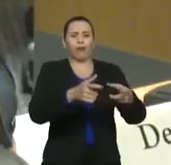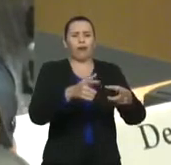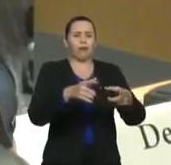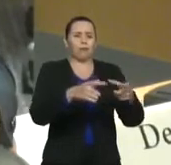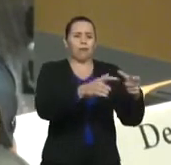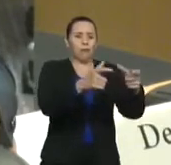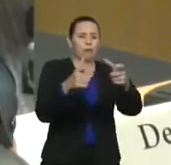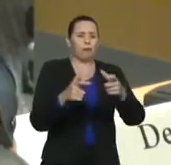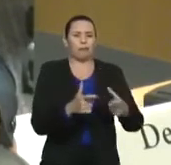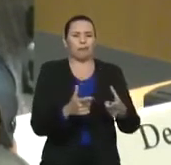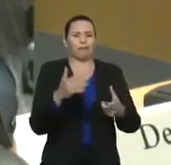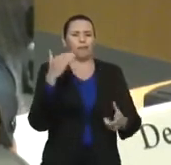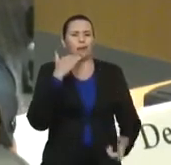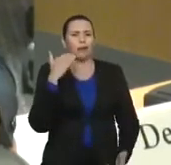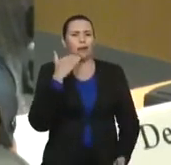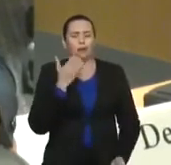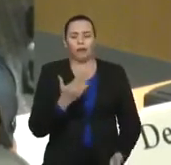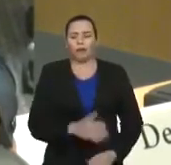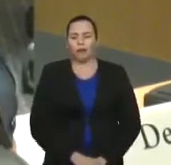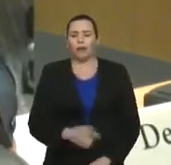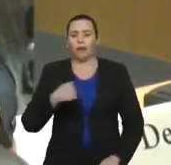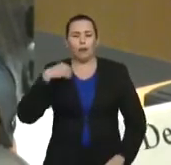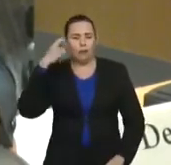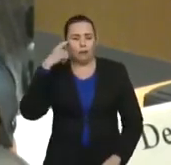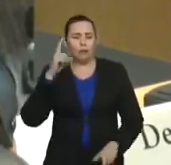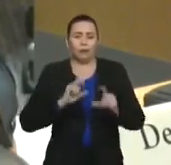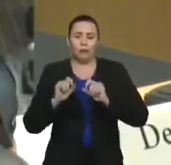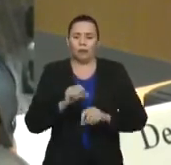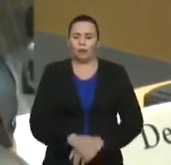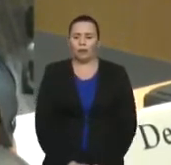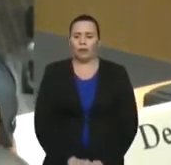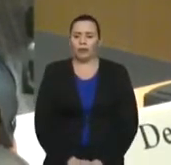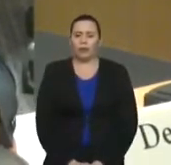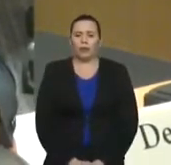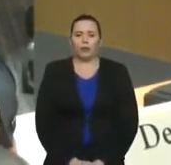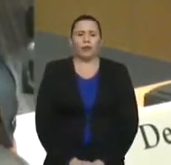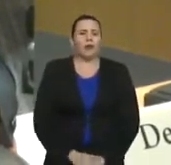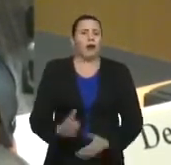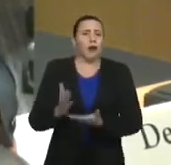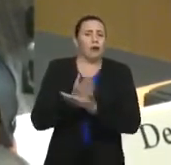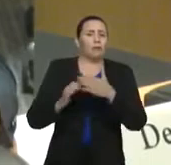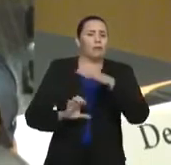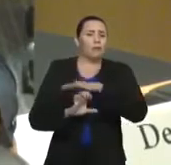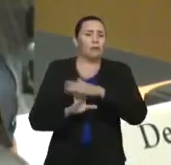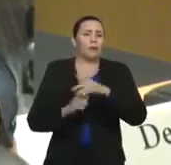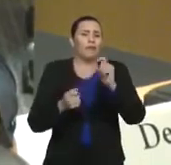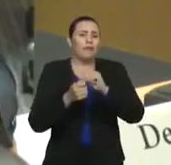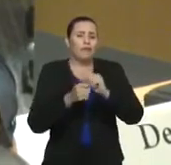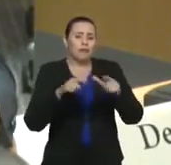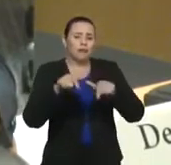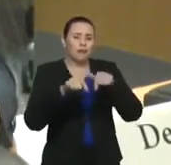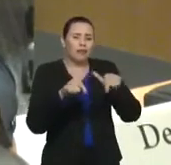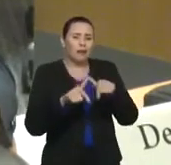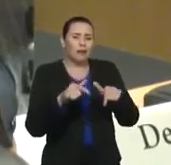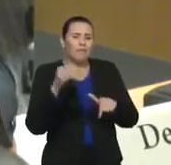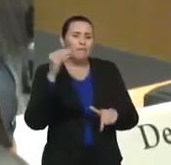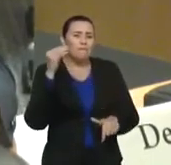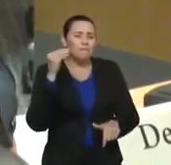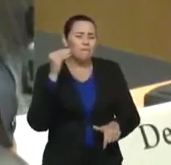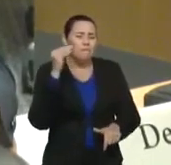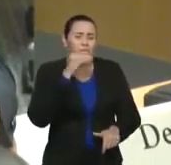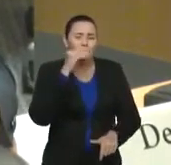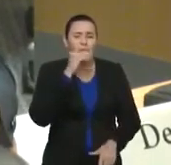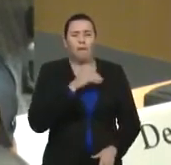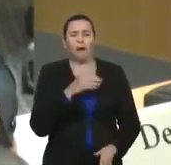nas federais, tem feito tipo tapa-buraco que não aguenta um inverno. O que ocasiona isso da gente vir